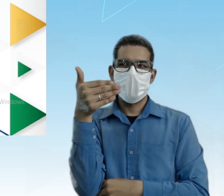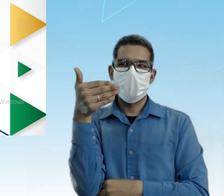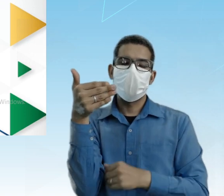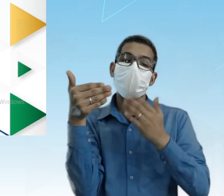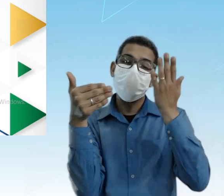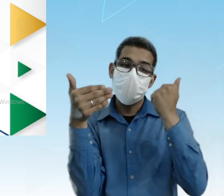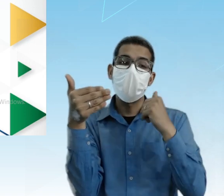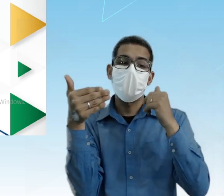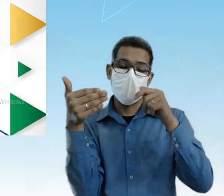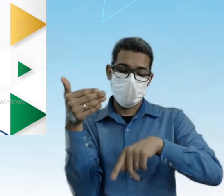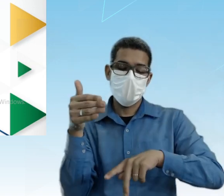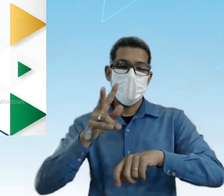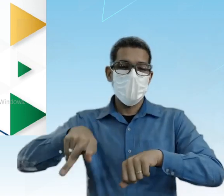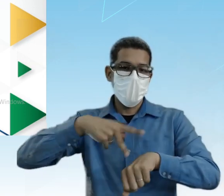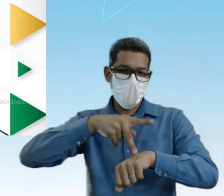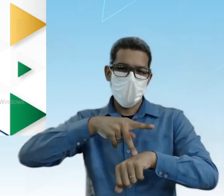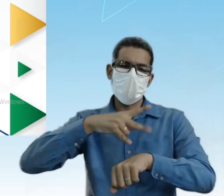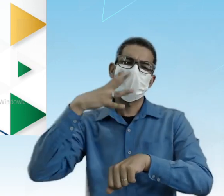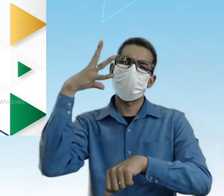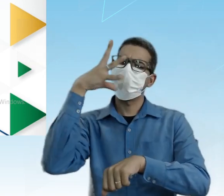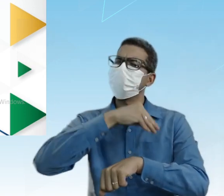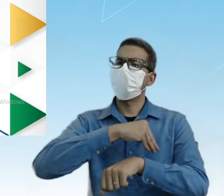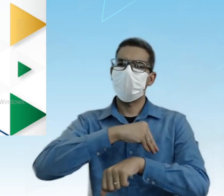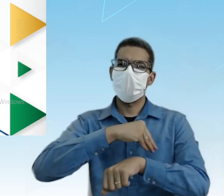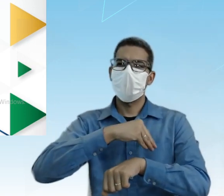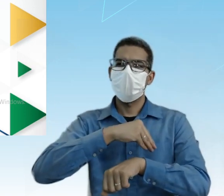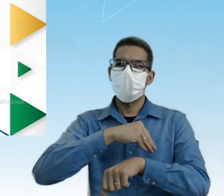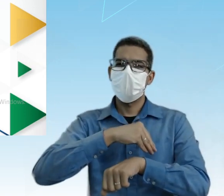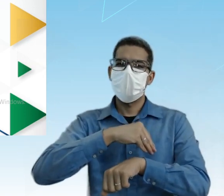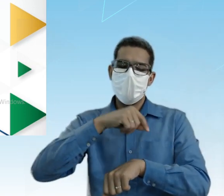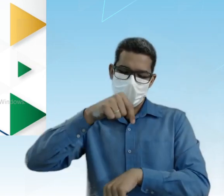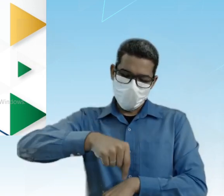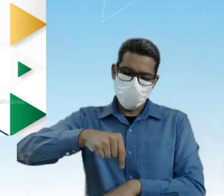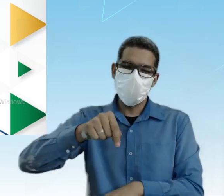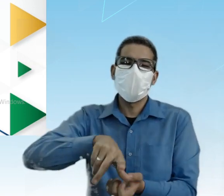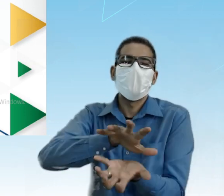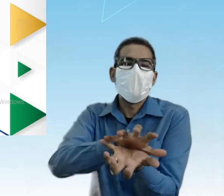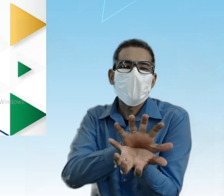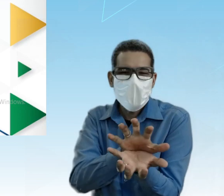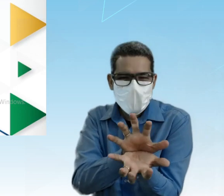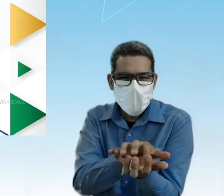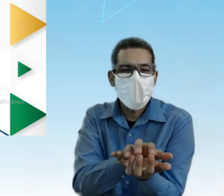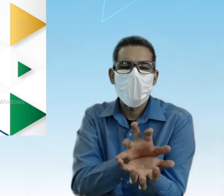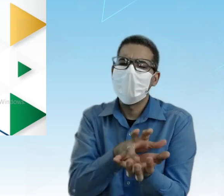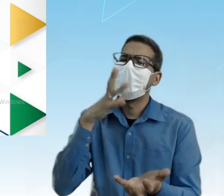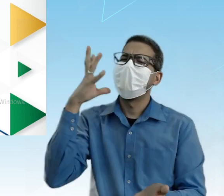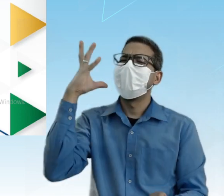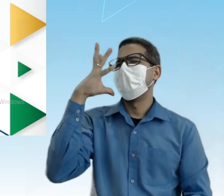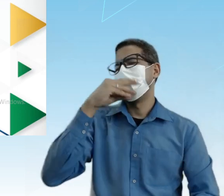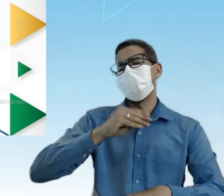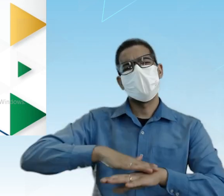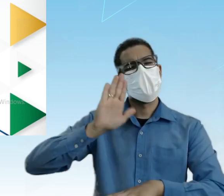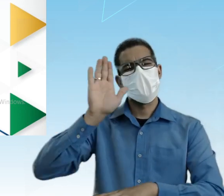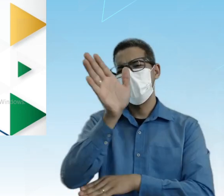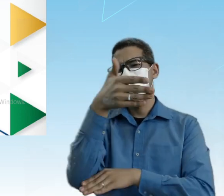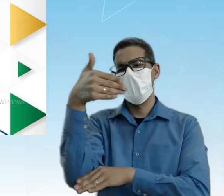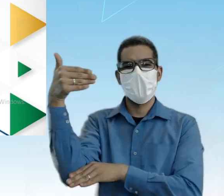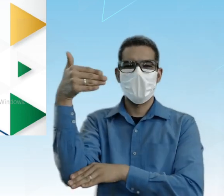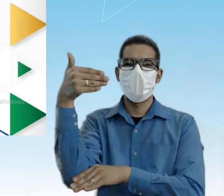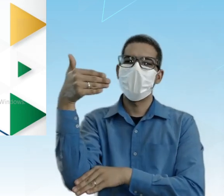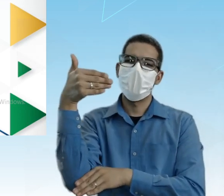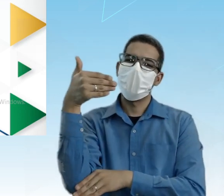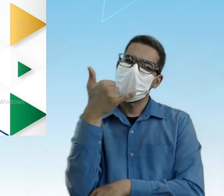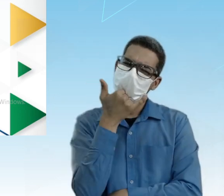nosso país, né? Desculpa aí os outros estados, mas Pernambuco é uma bandeira belíssima, tá?